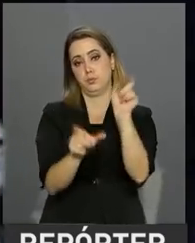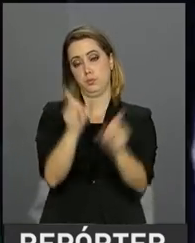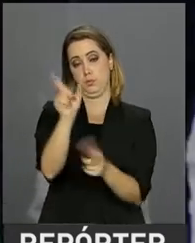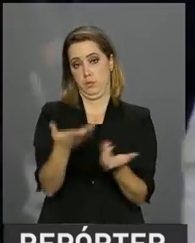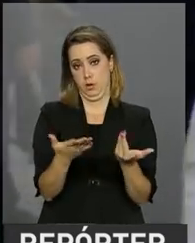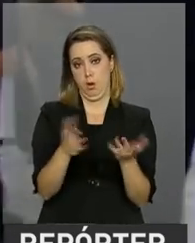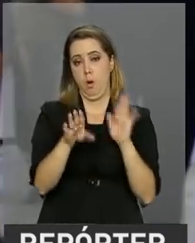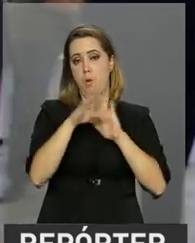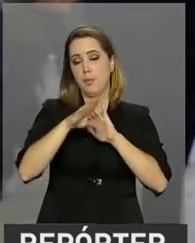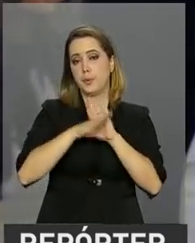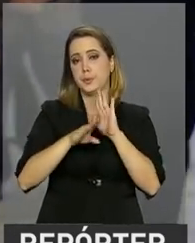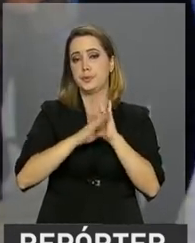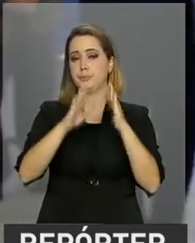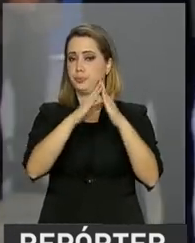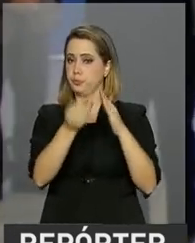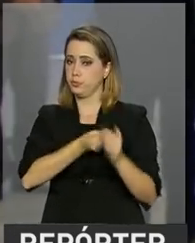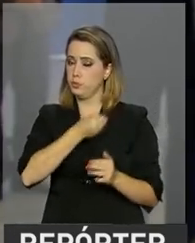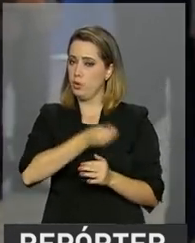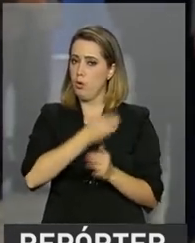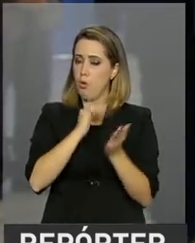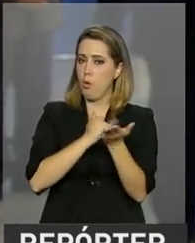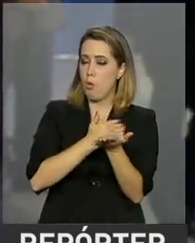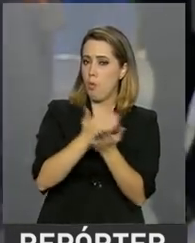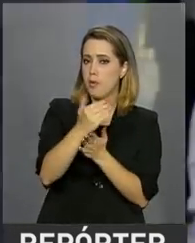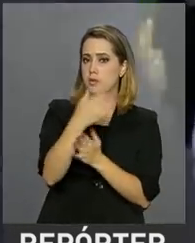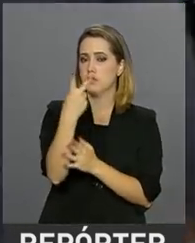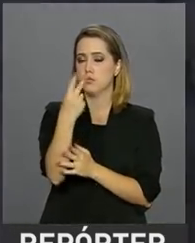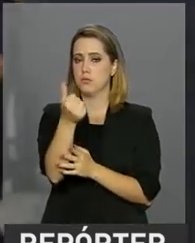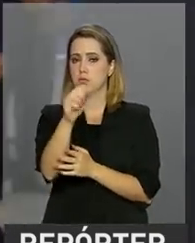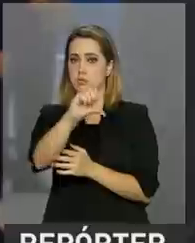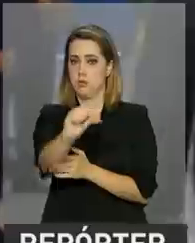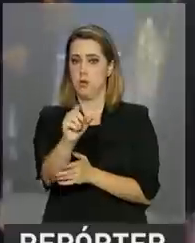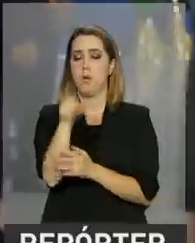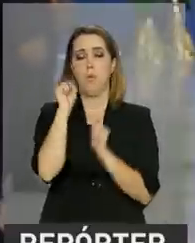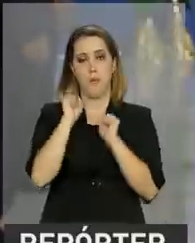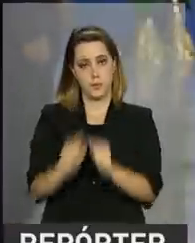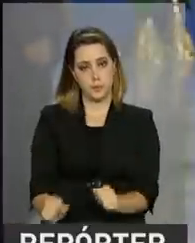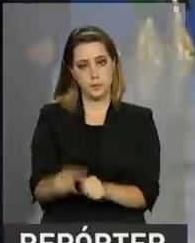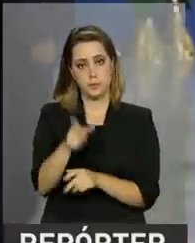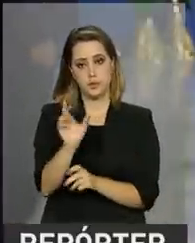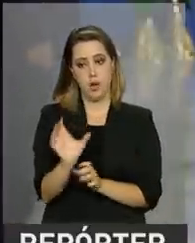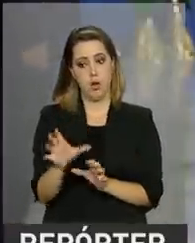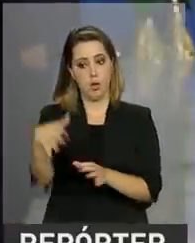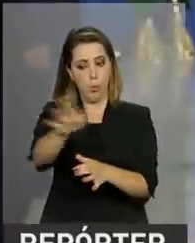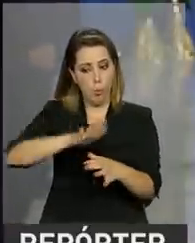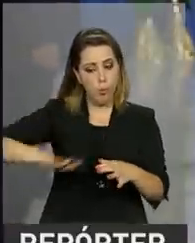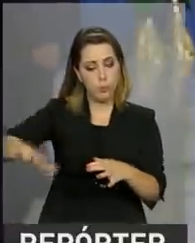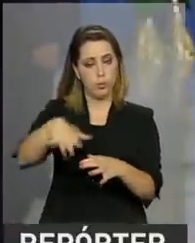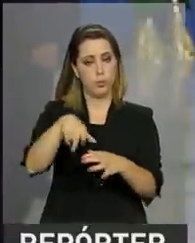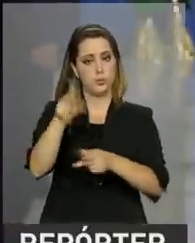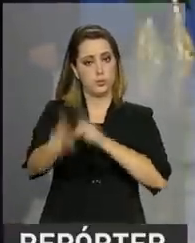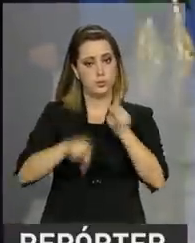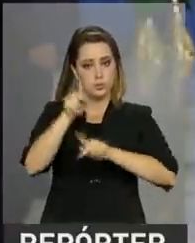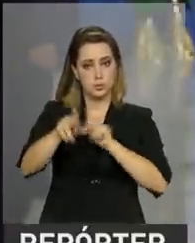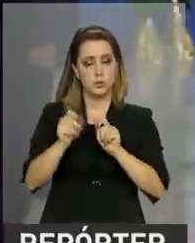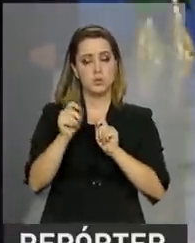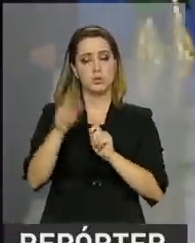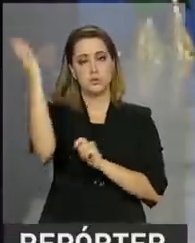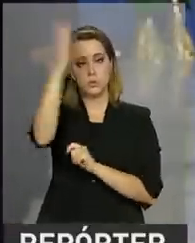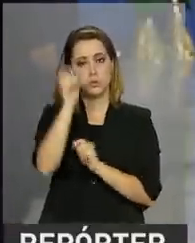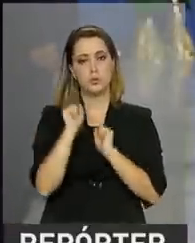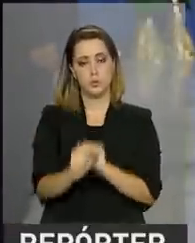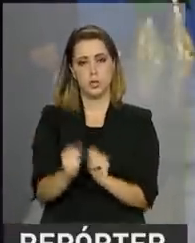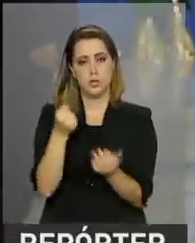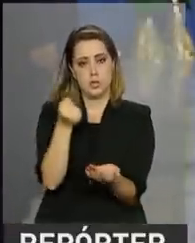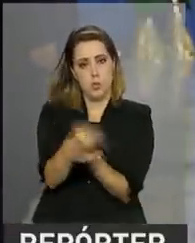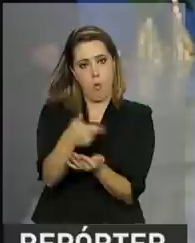foi lançado em 2009 justamente para permitir que uma parte da população brasileira pudesse adquirir a casa própria. Na